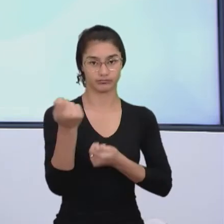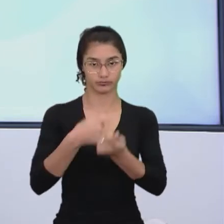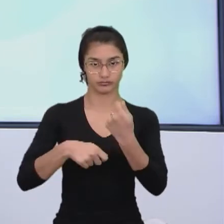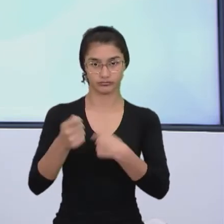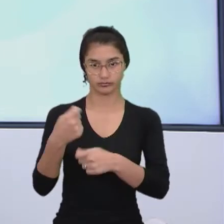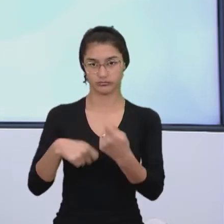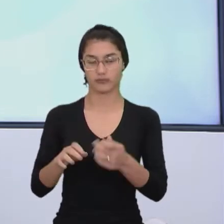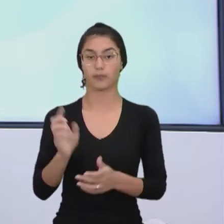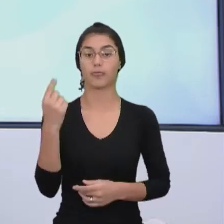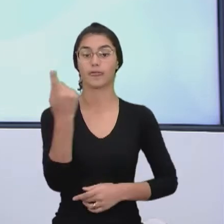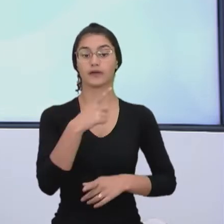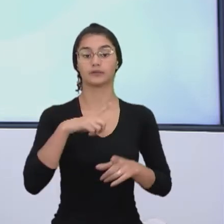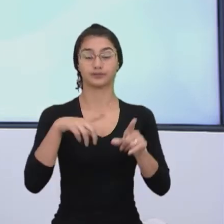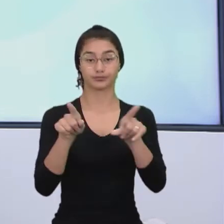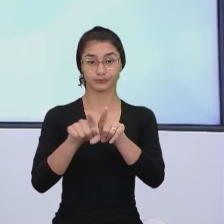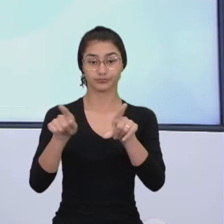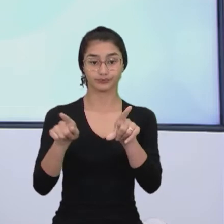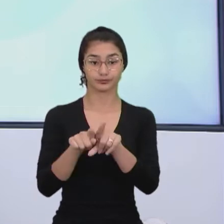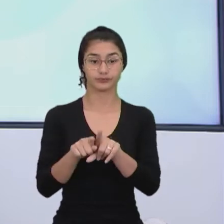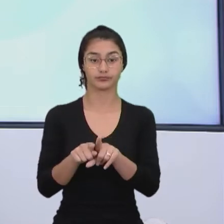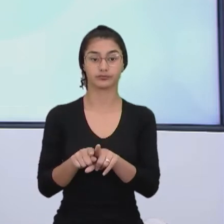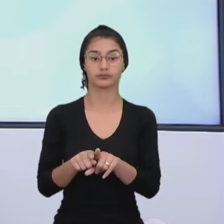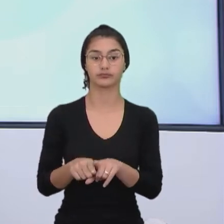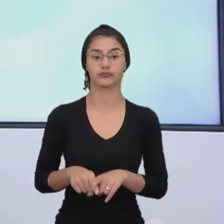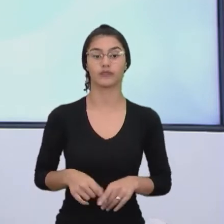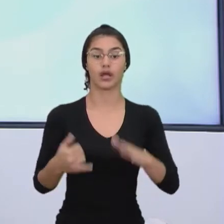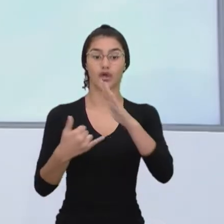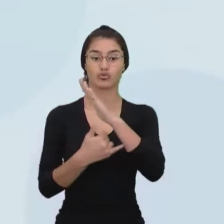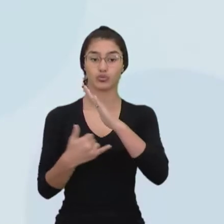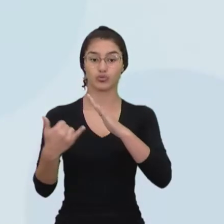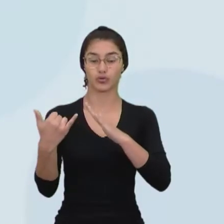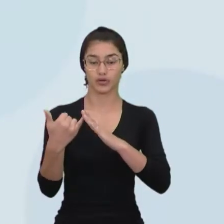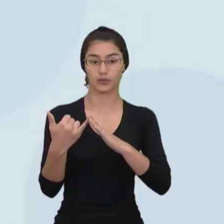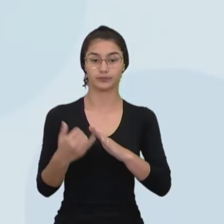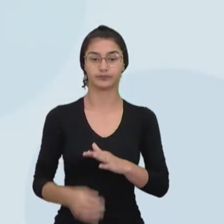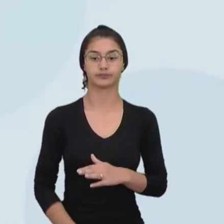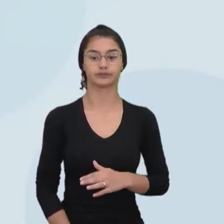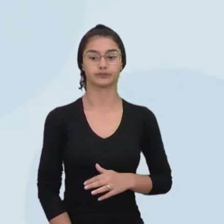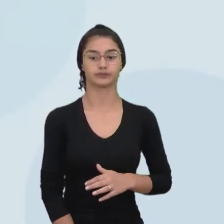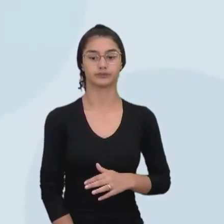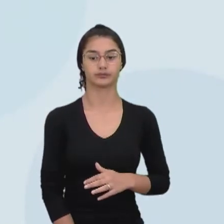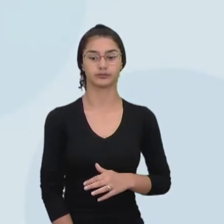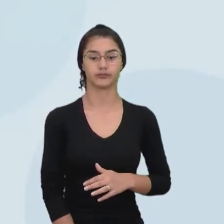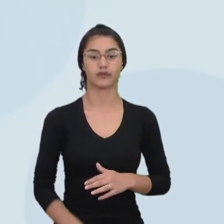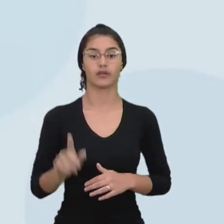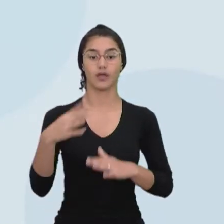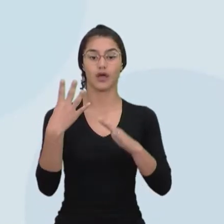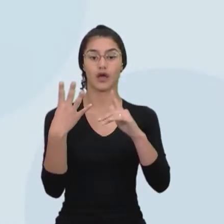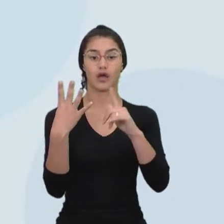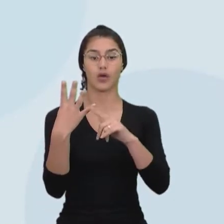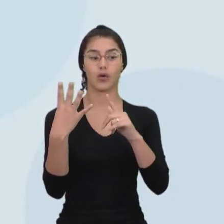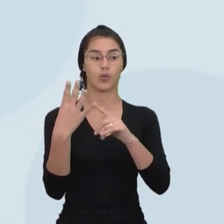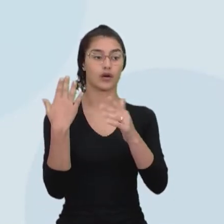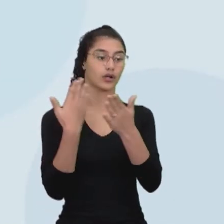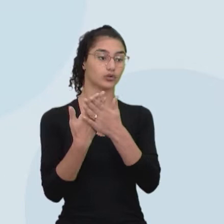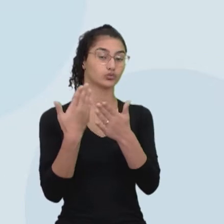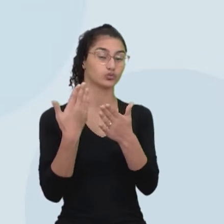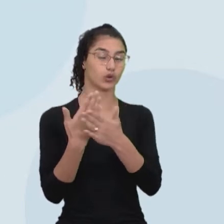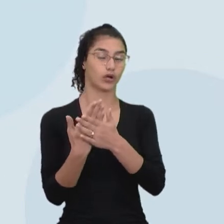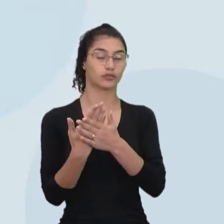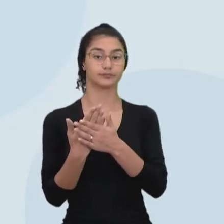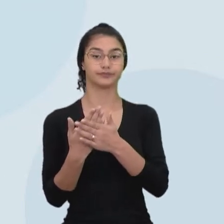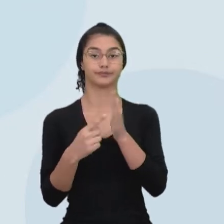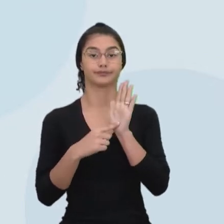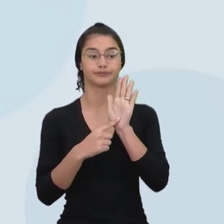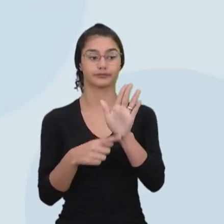econômica. Aí nós temos a dimensão institucional, né, que é a quarta dimensão aí, estudadas aí nos